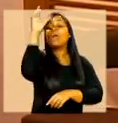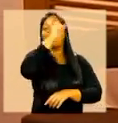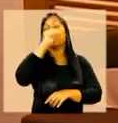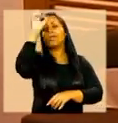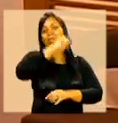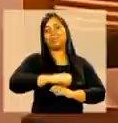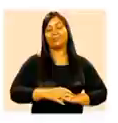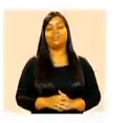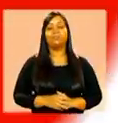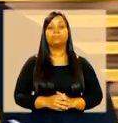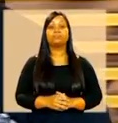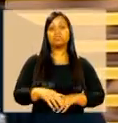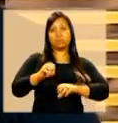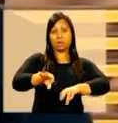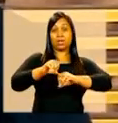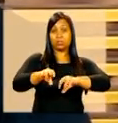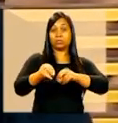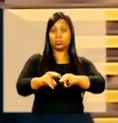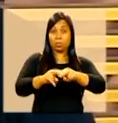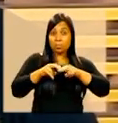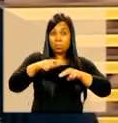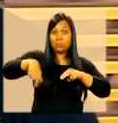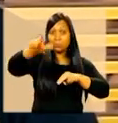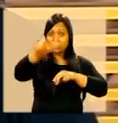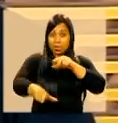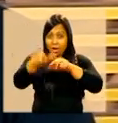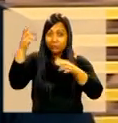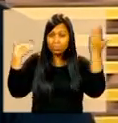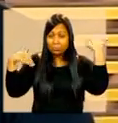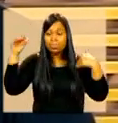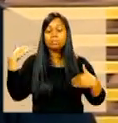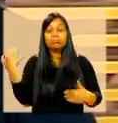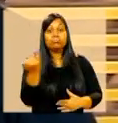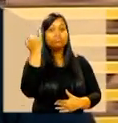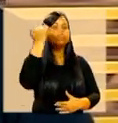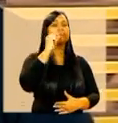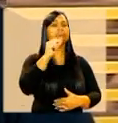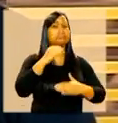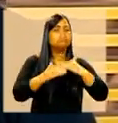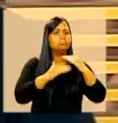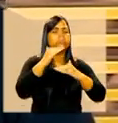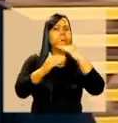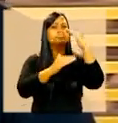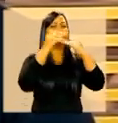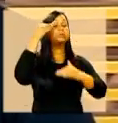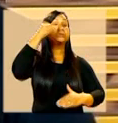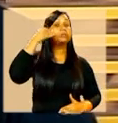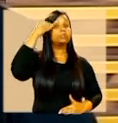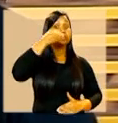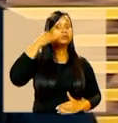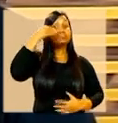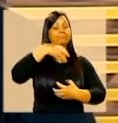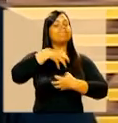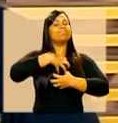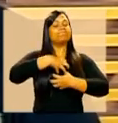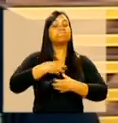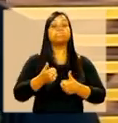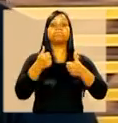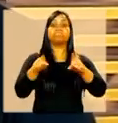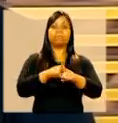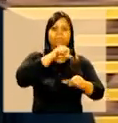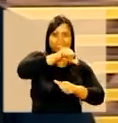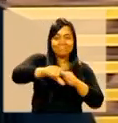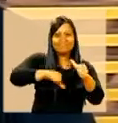é aprendizado. A educação pelo turismo e para o turismo é fundamental para a construção de uma experiência